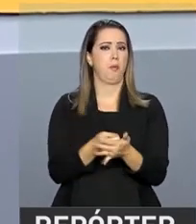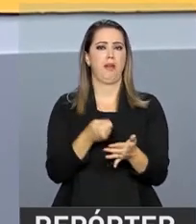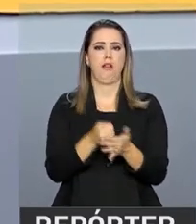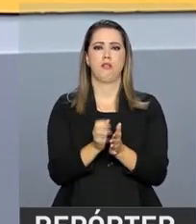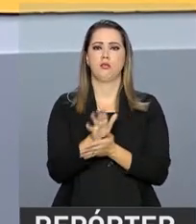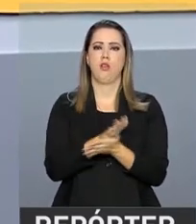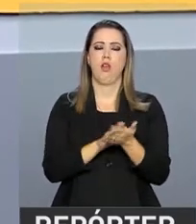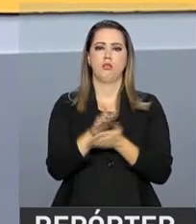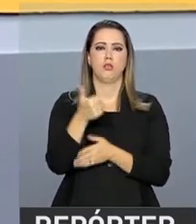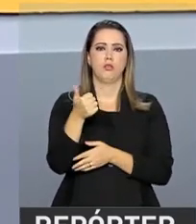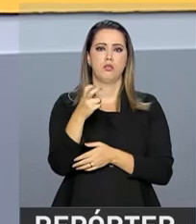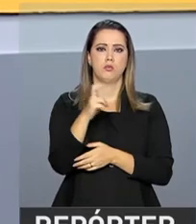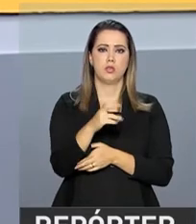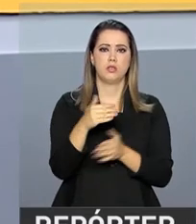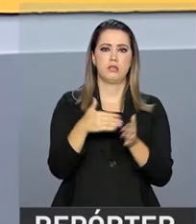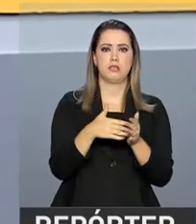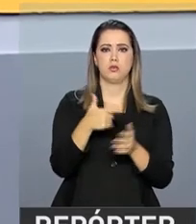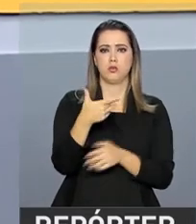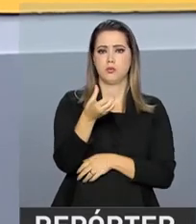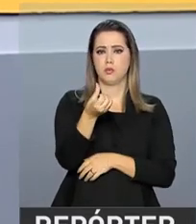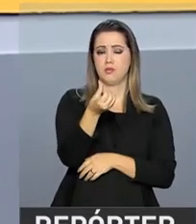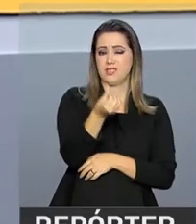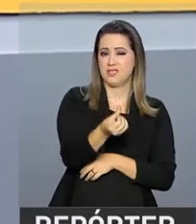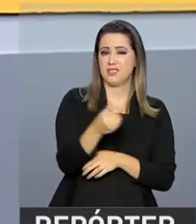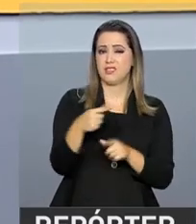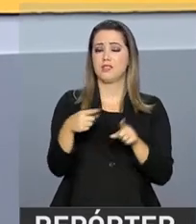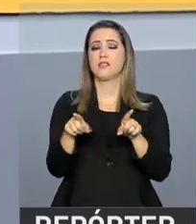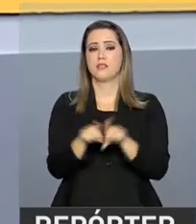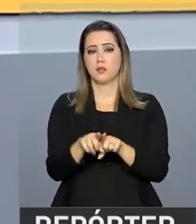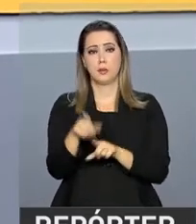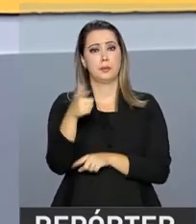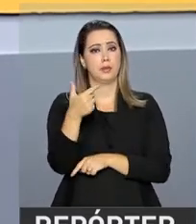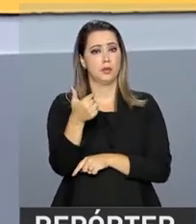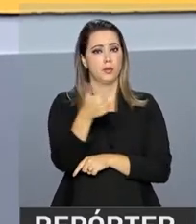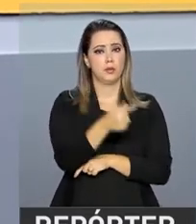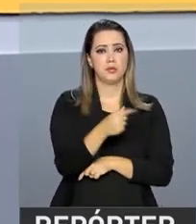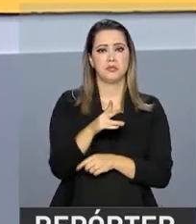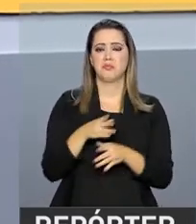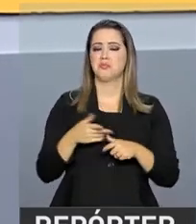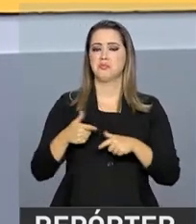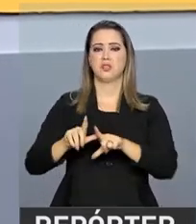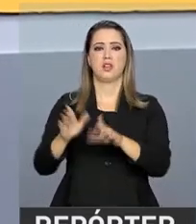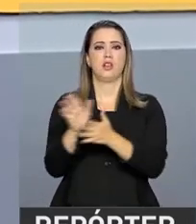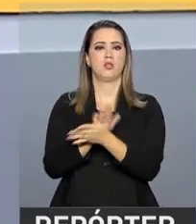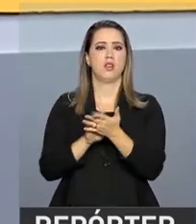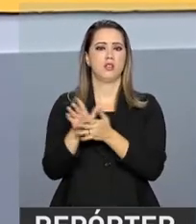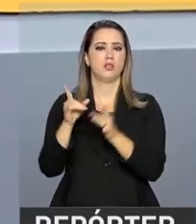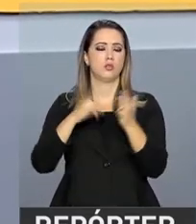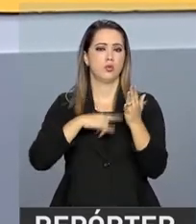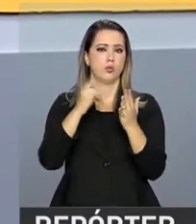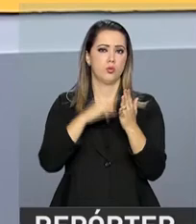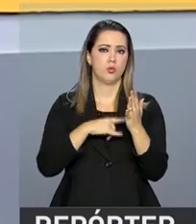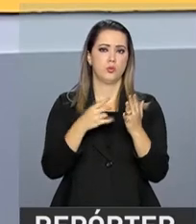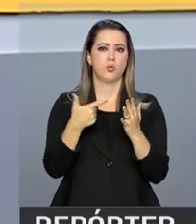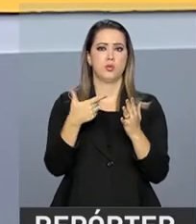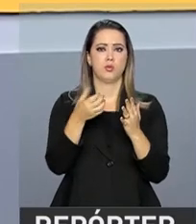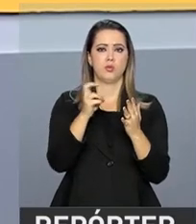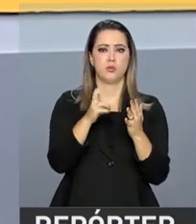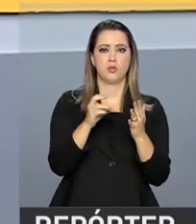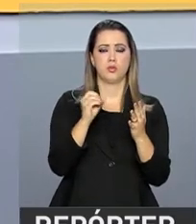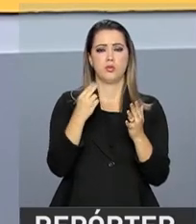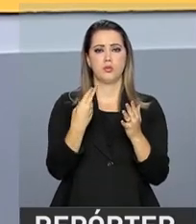referente a 2015 2016 e 2017 e não entregaram nenhuma declaração anual de 2015